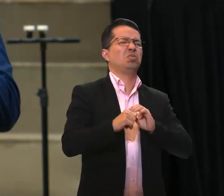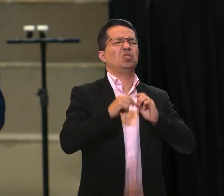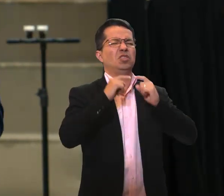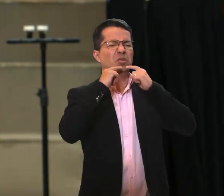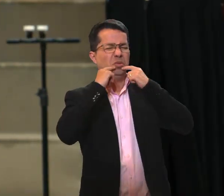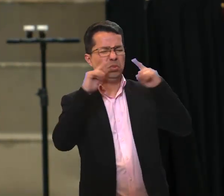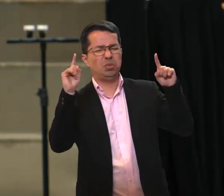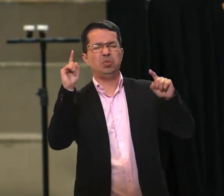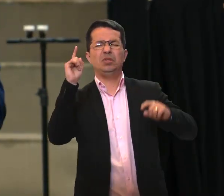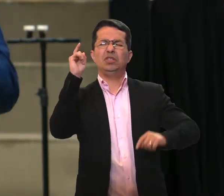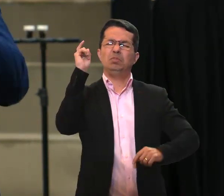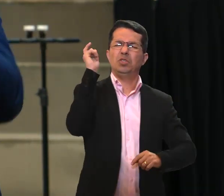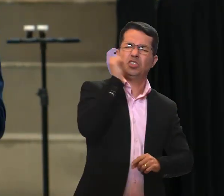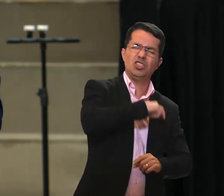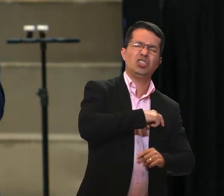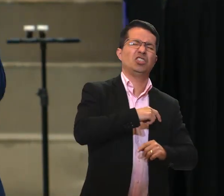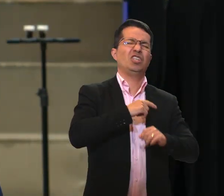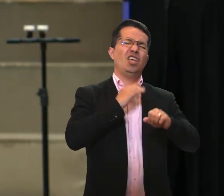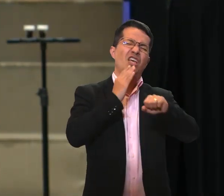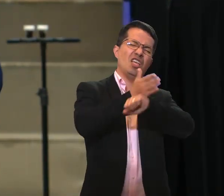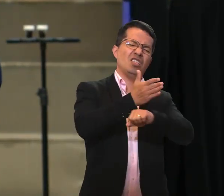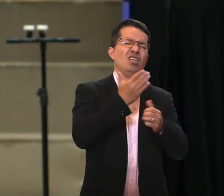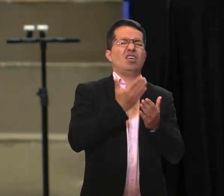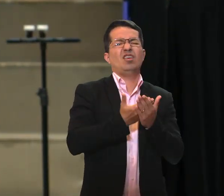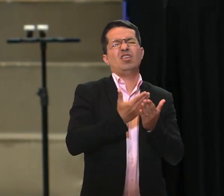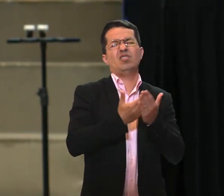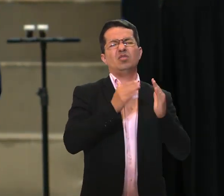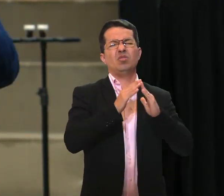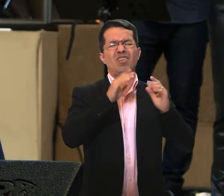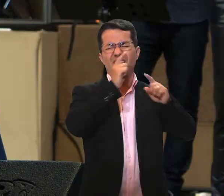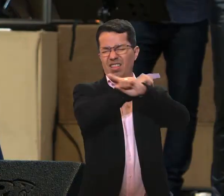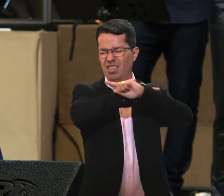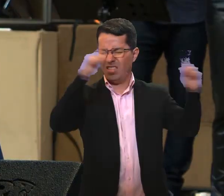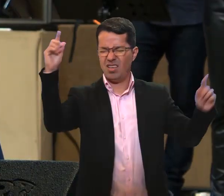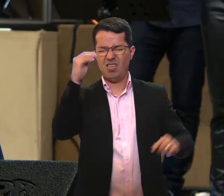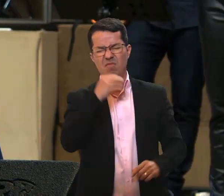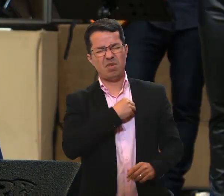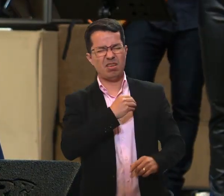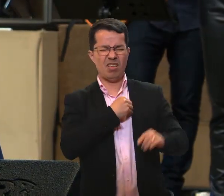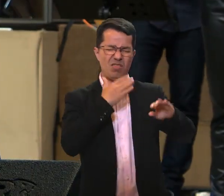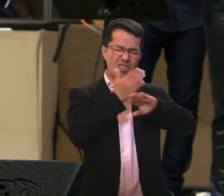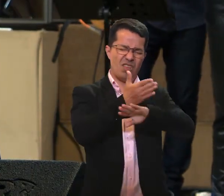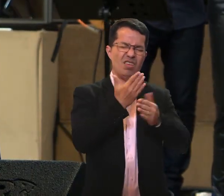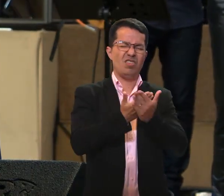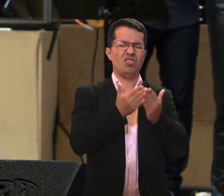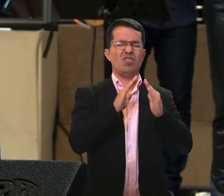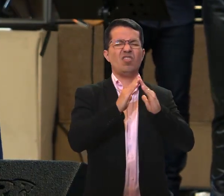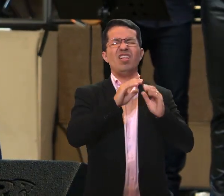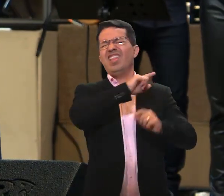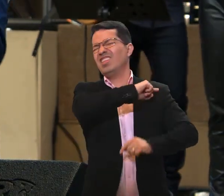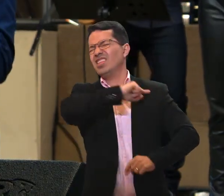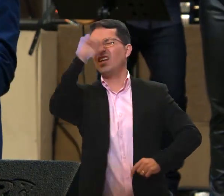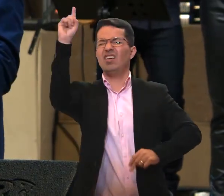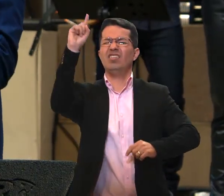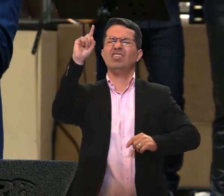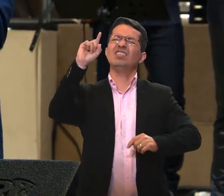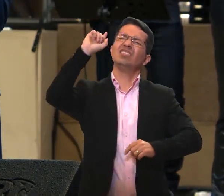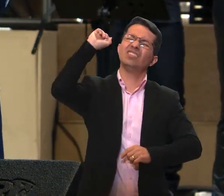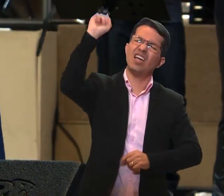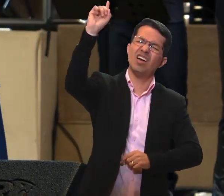nas nossas escolas. Sara a nossa terra, sara o nosso povo.